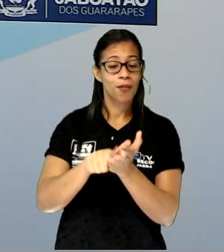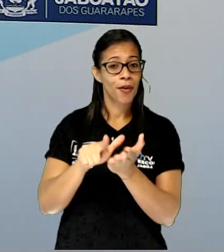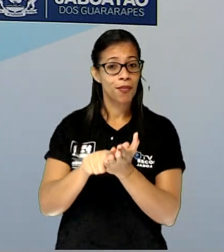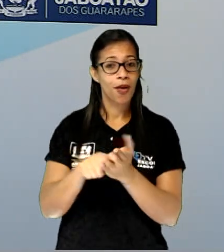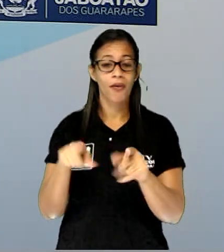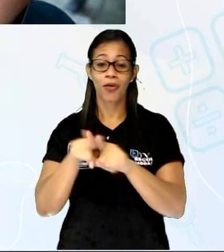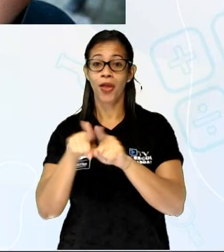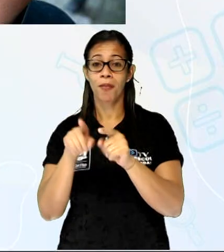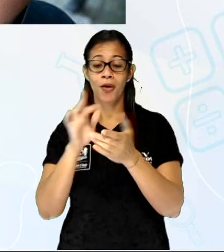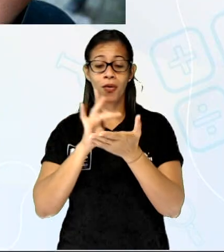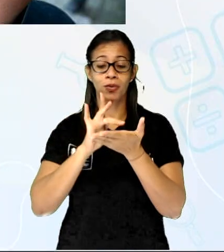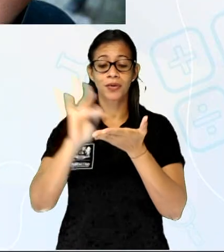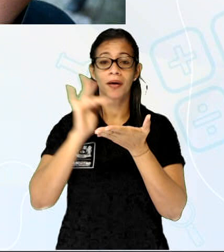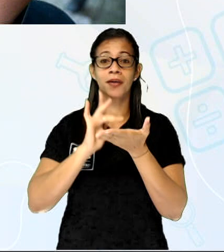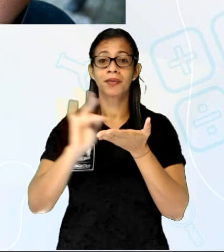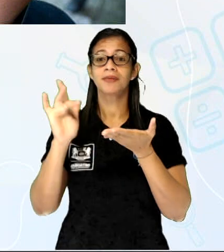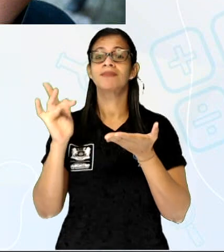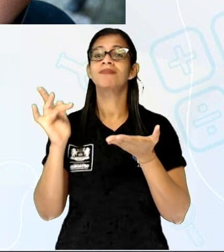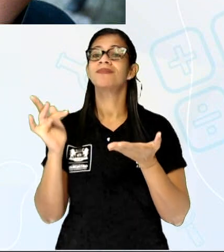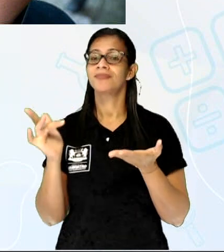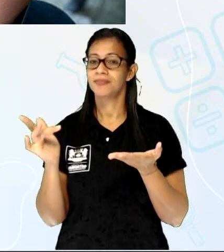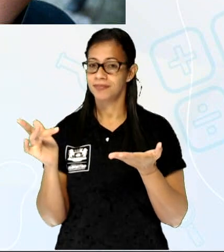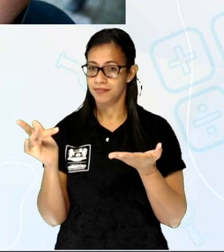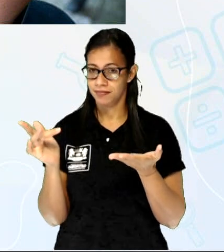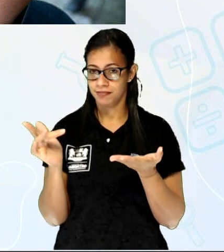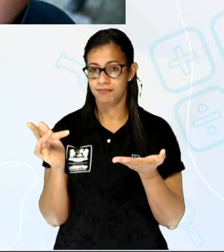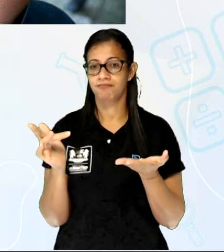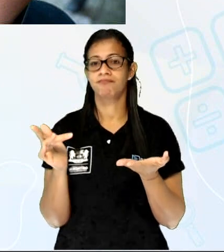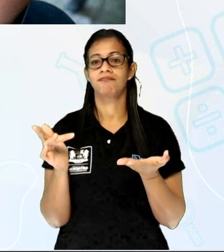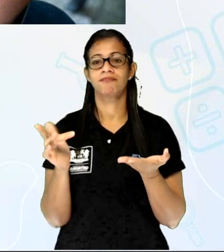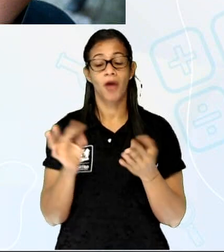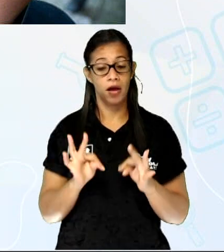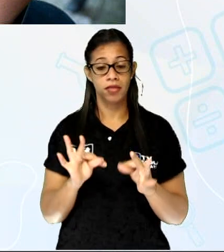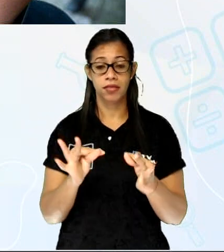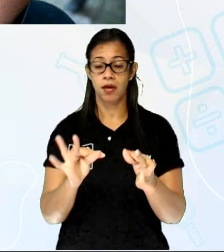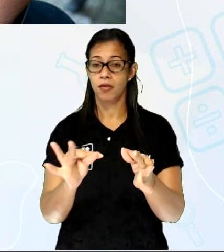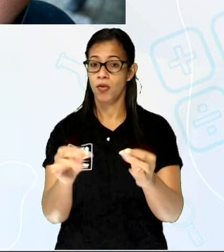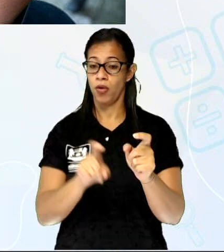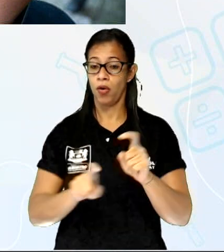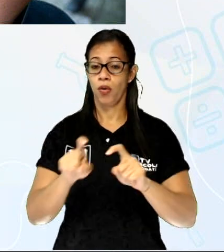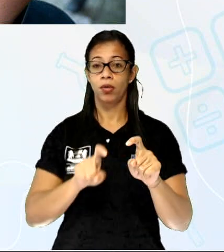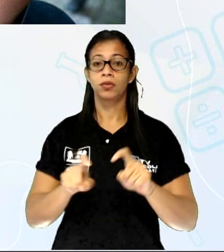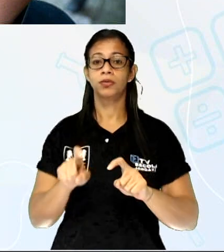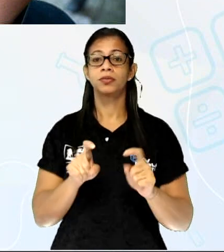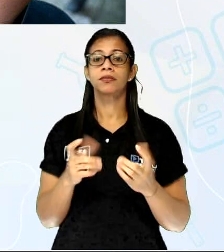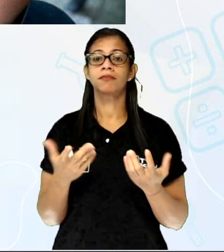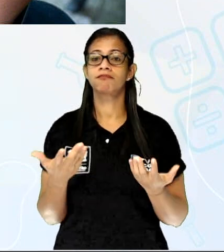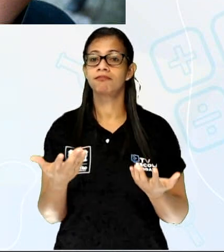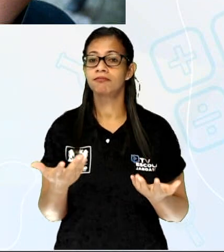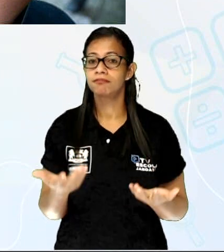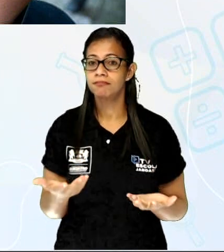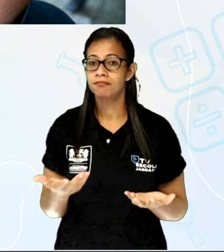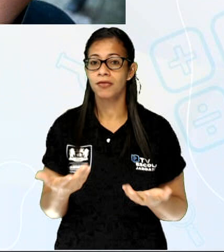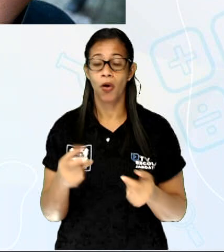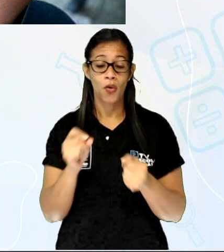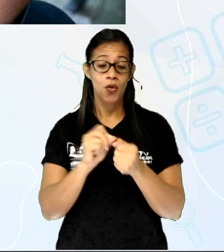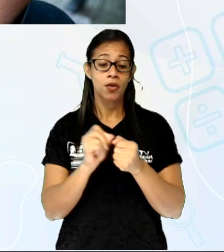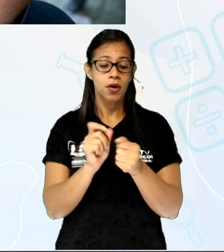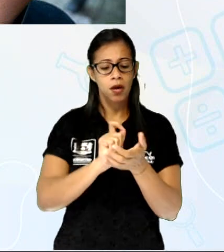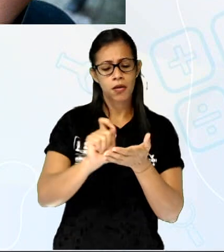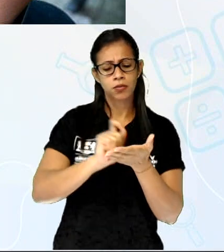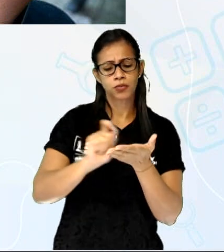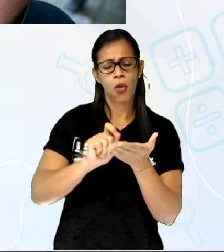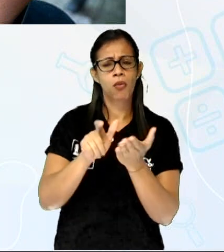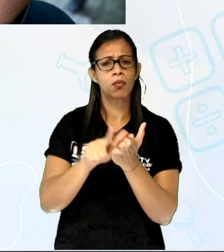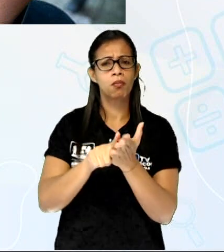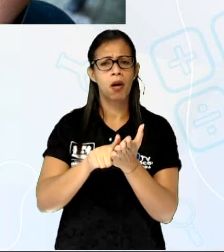a tecnologia que a gente pensa da informática, né? Então, o que a gente faz no papel, escrever,